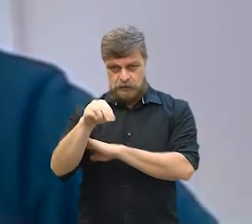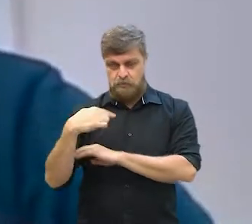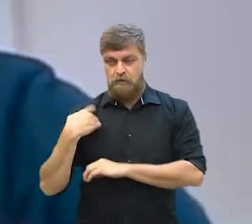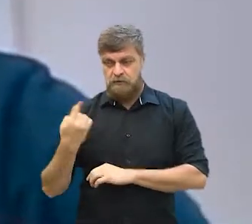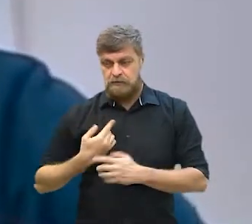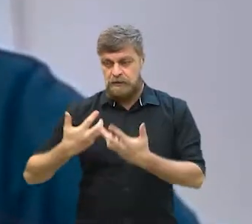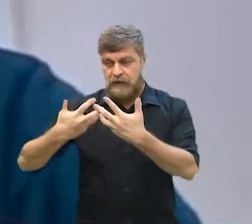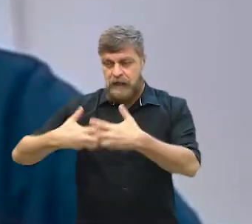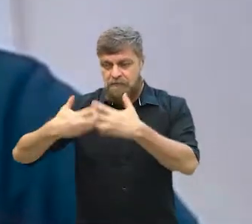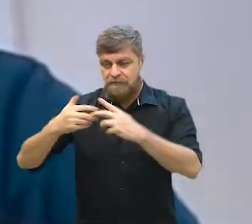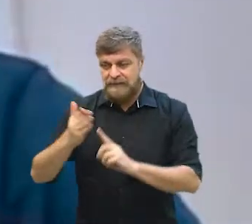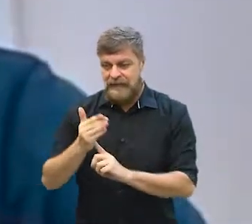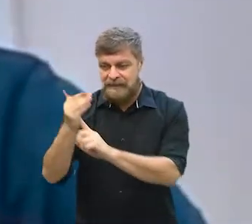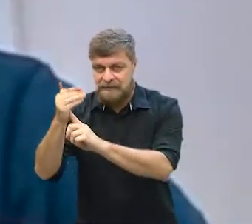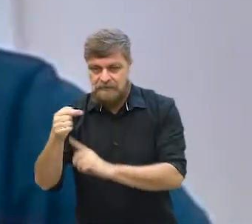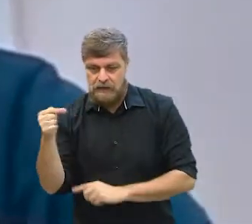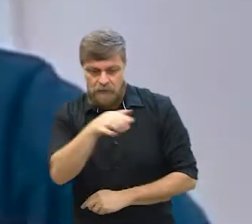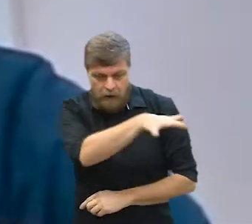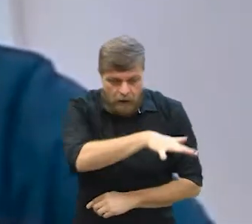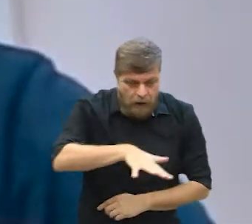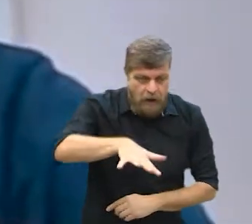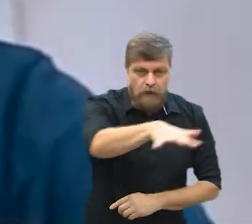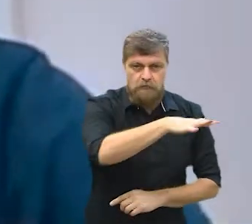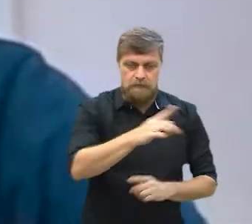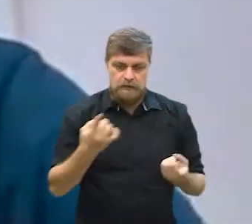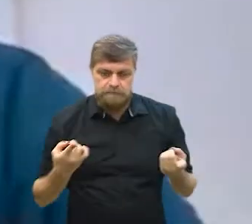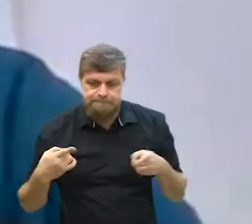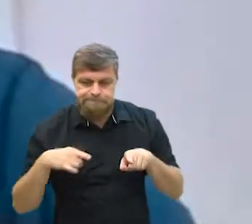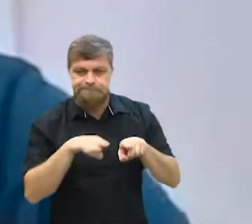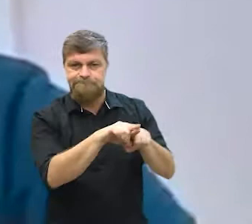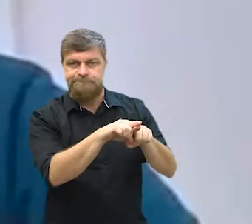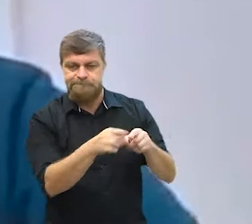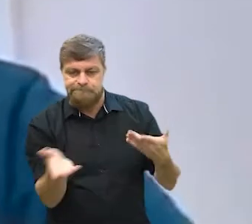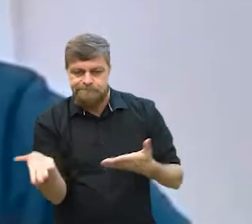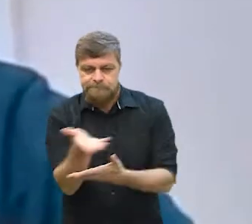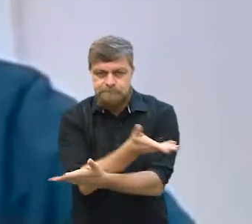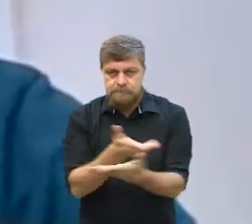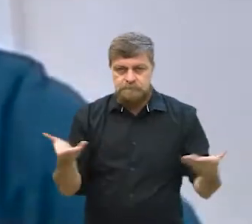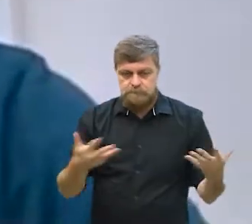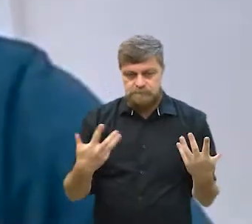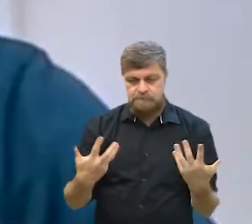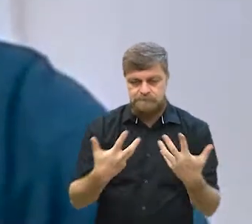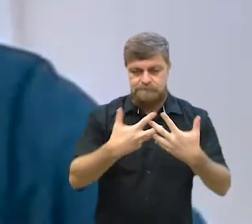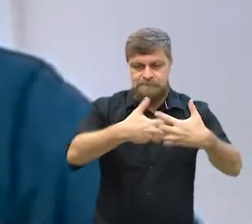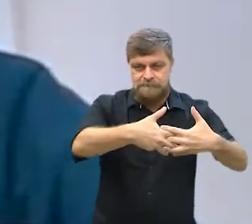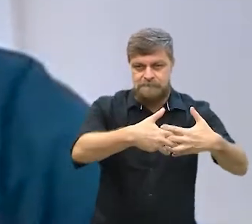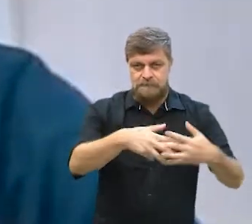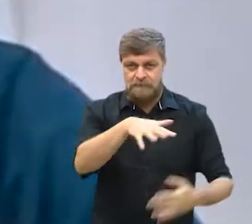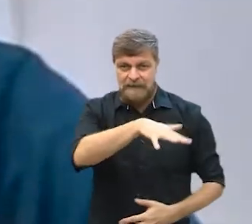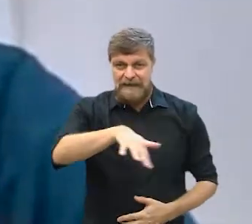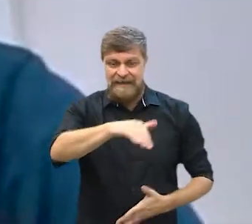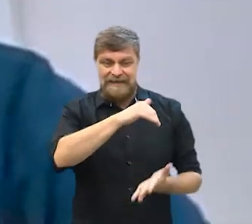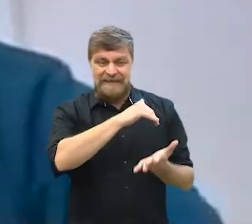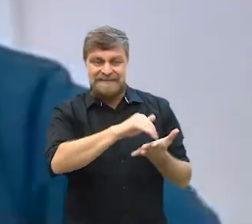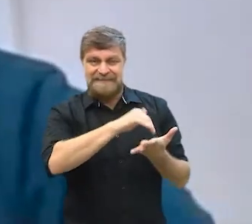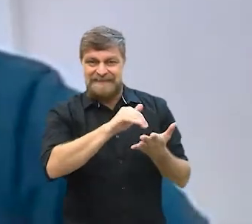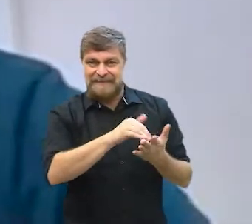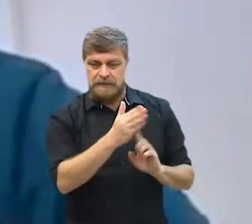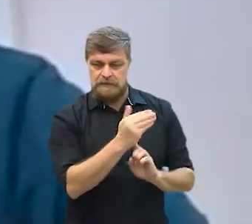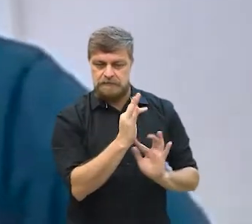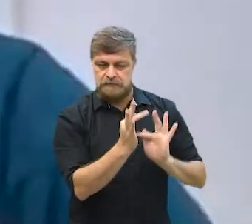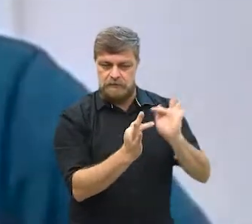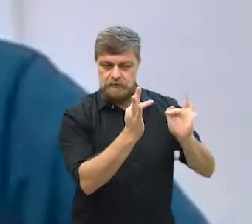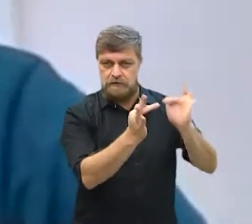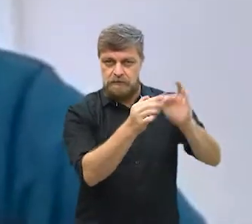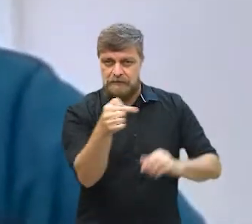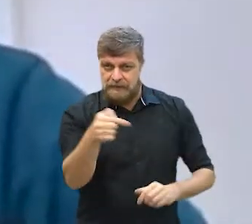em congruência, né, em convergência com as demais áreas da instituição, né? Então, a Secretaria de Tecnologia, ela